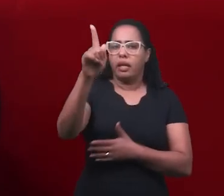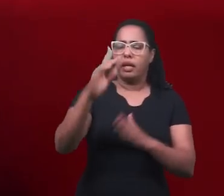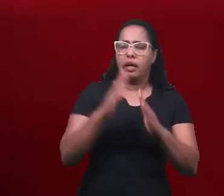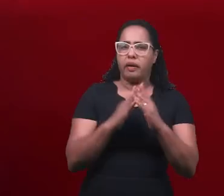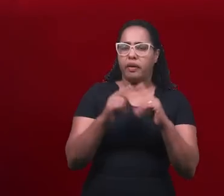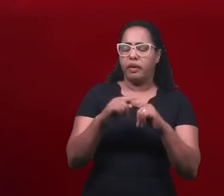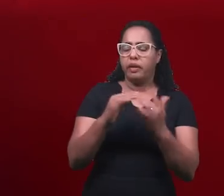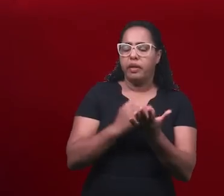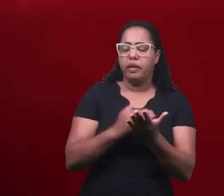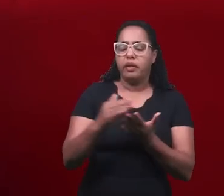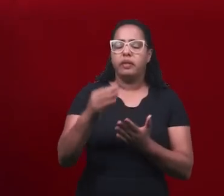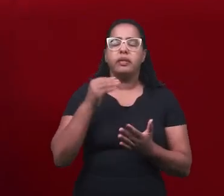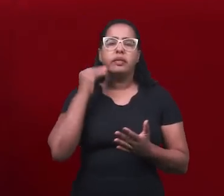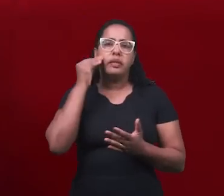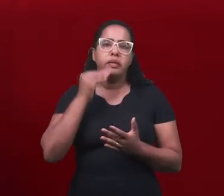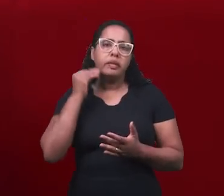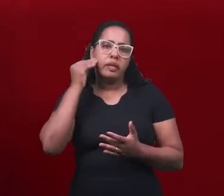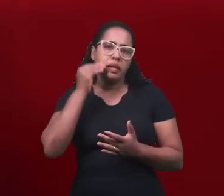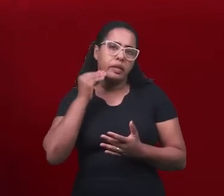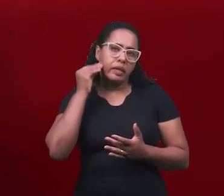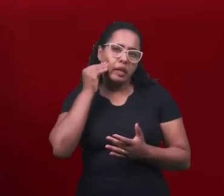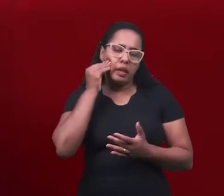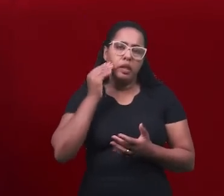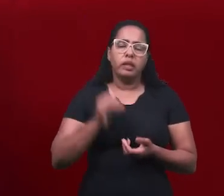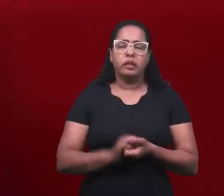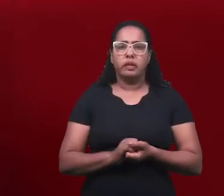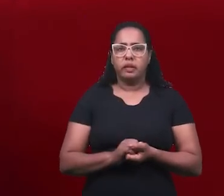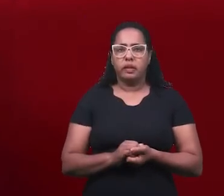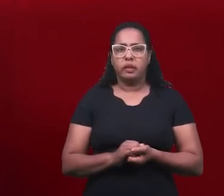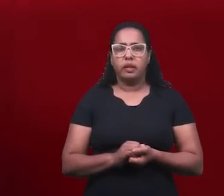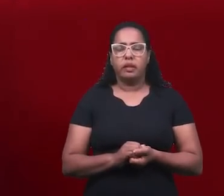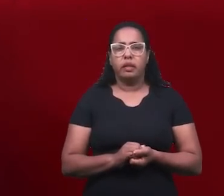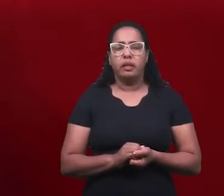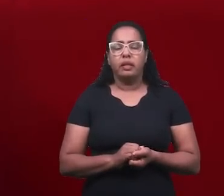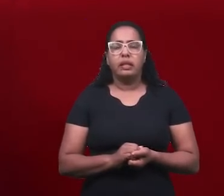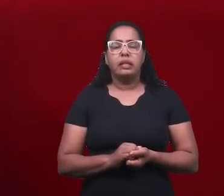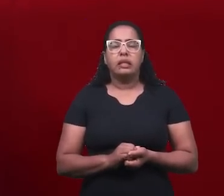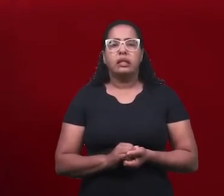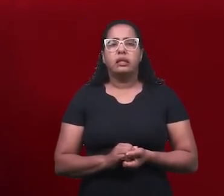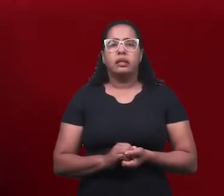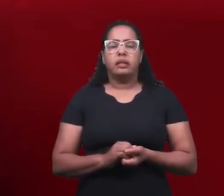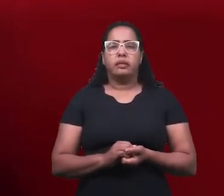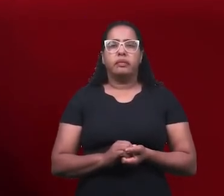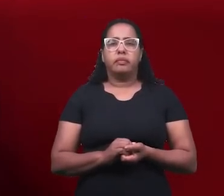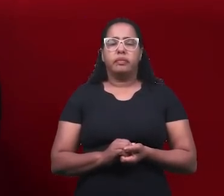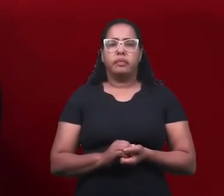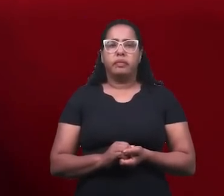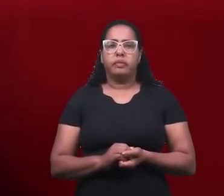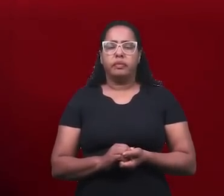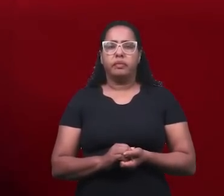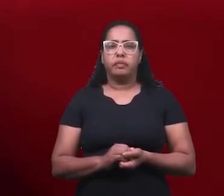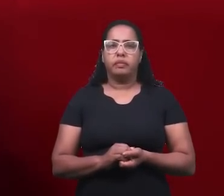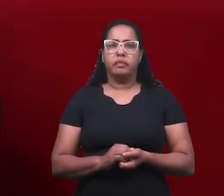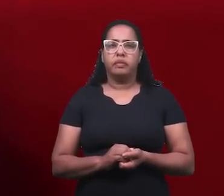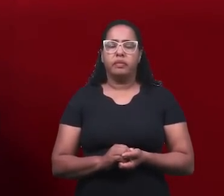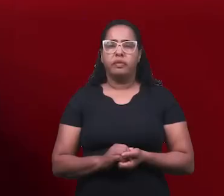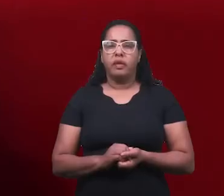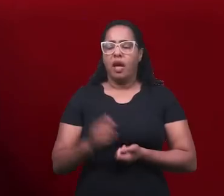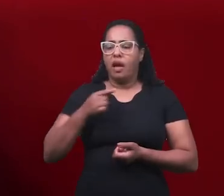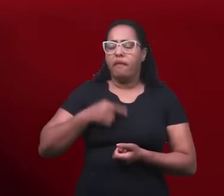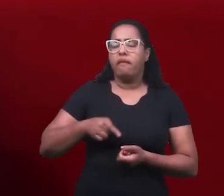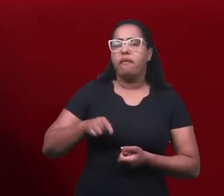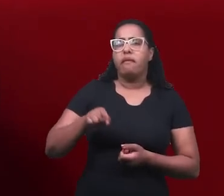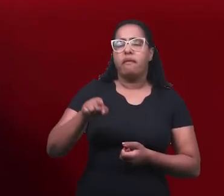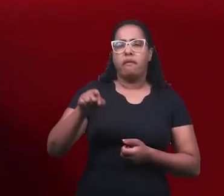vocês, que passam a viver uma experiência com a igreja, não o fazem, ou seja, não